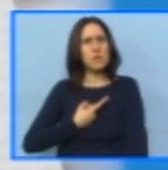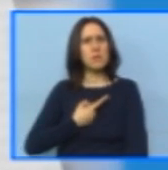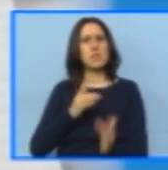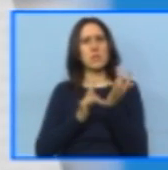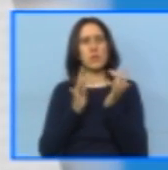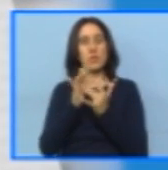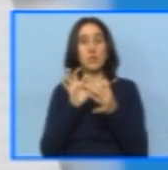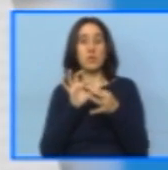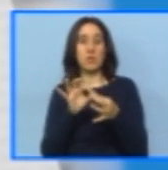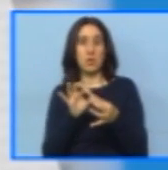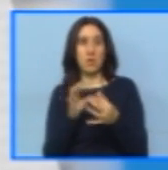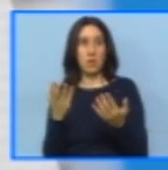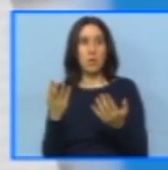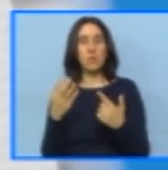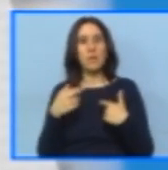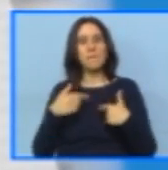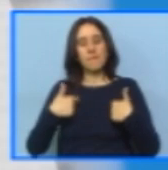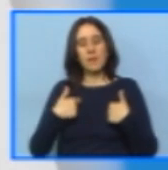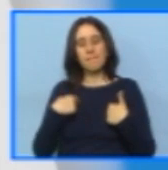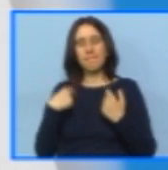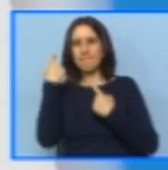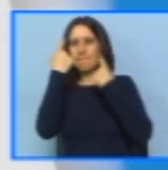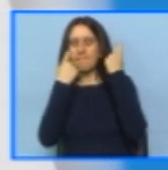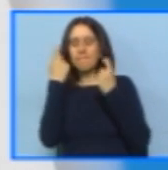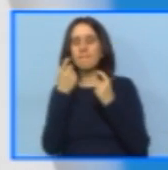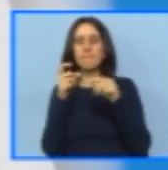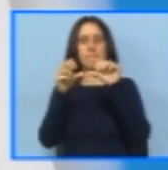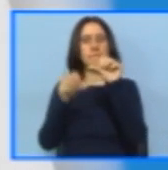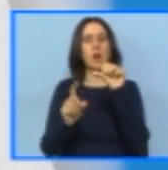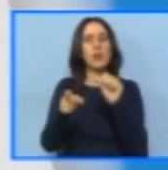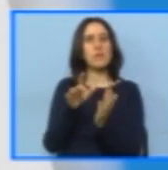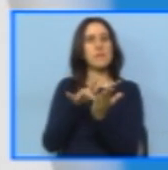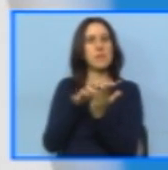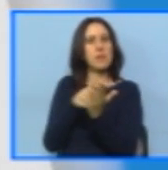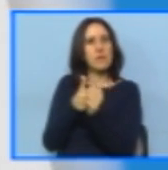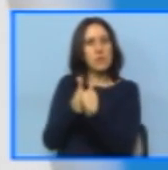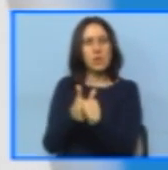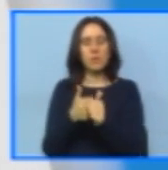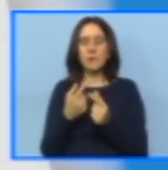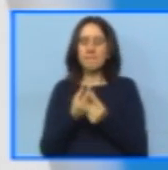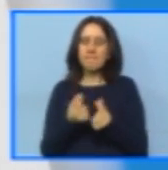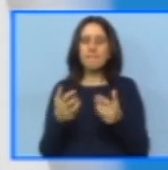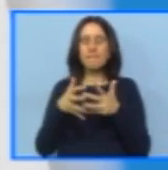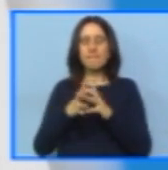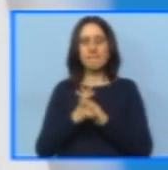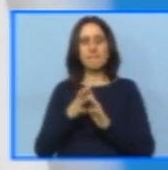Cristo e a sua meditação pessoal da palavra, do Evangelho, e a sua oração pessoal